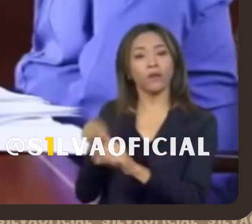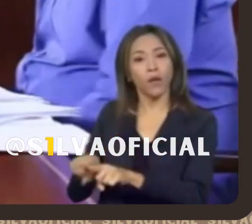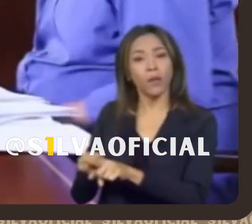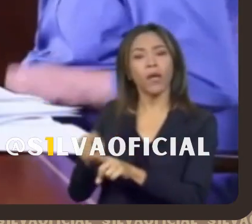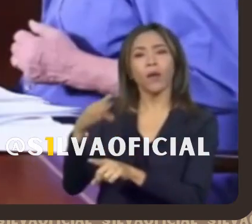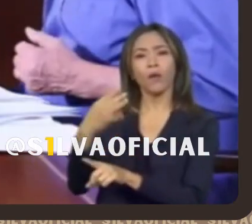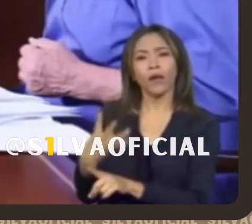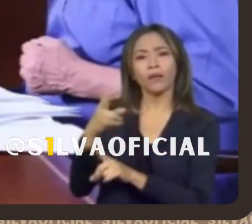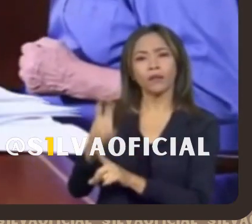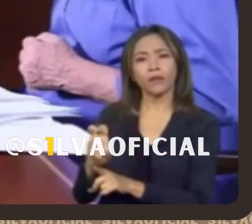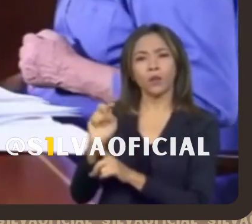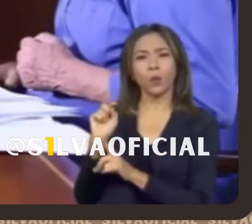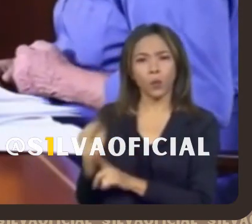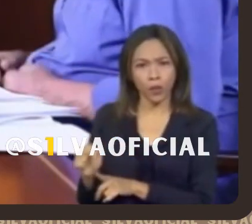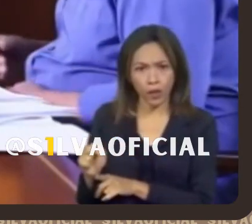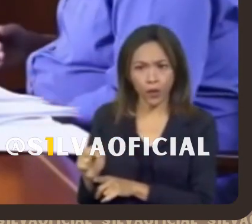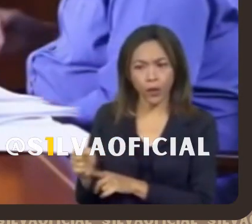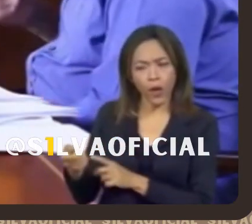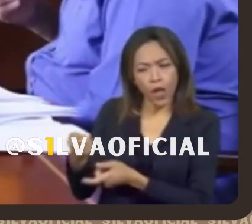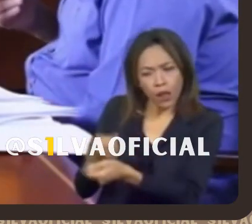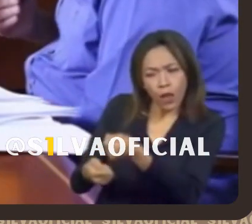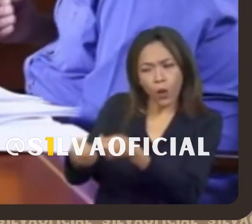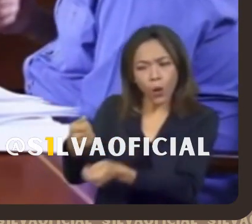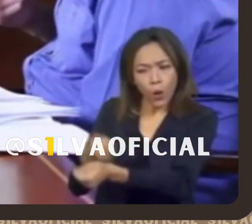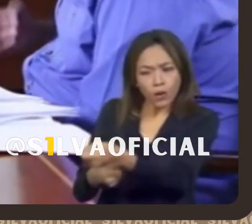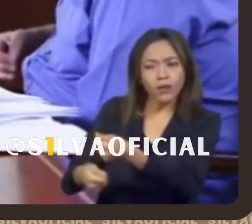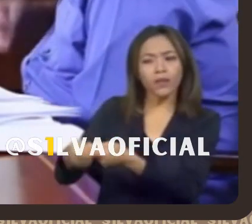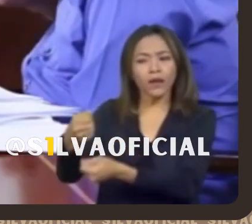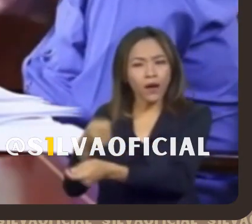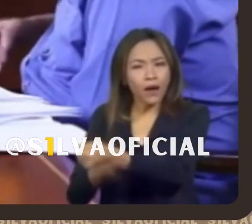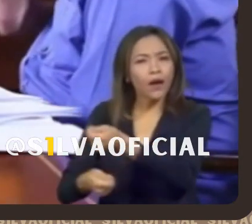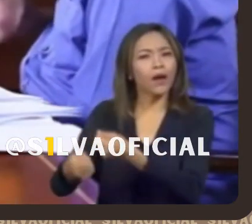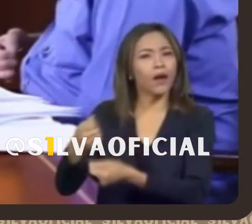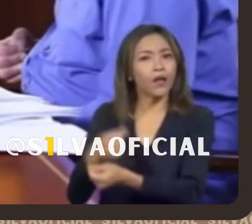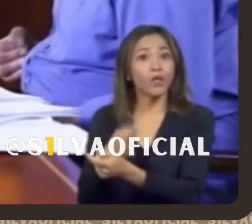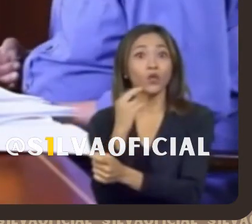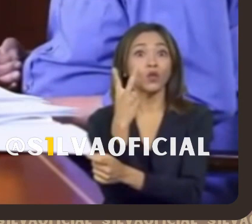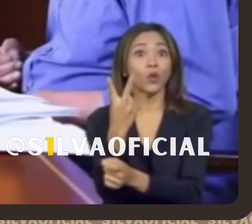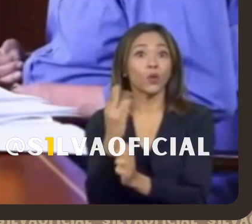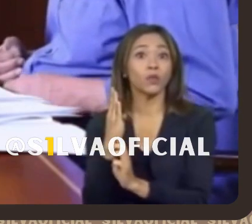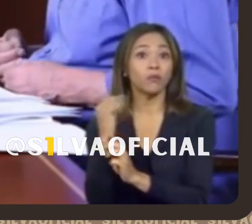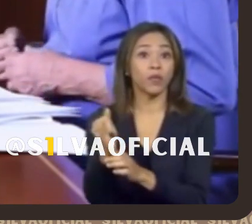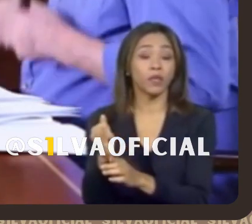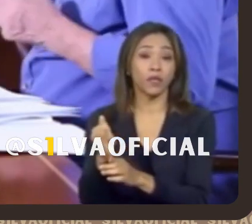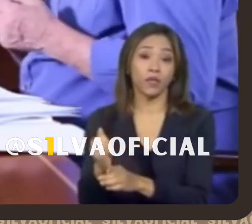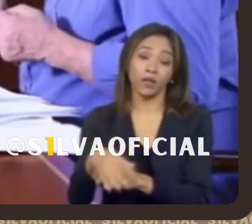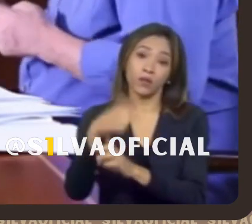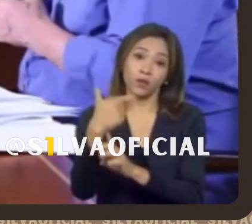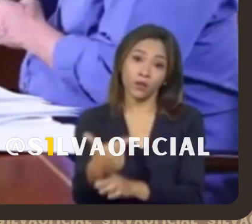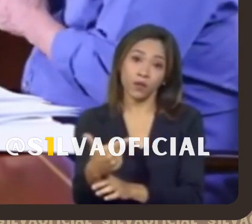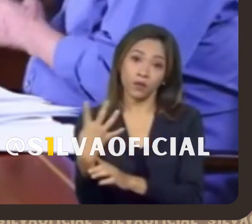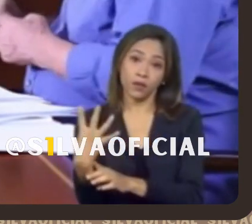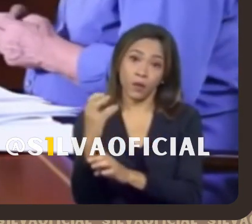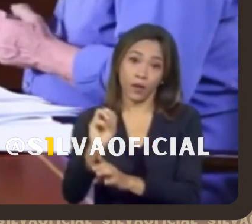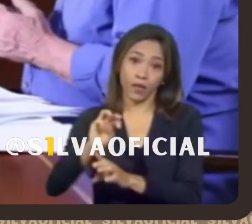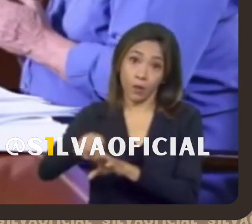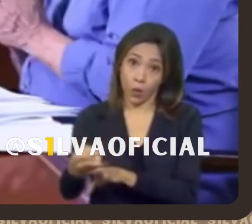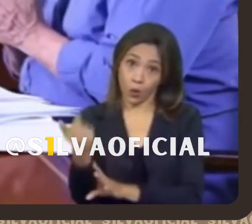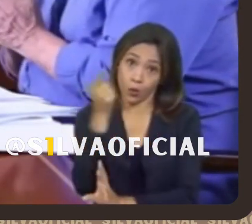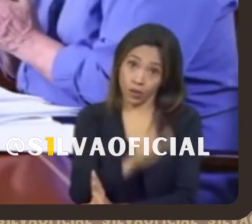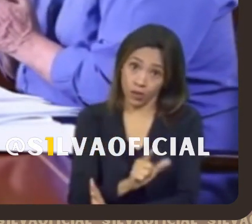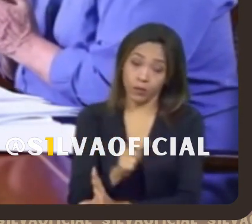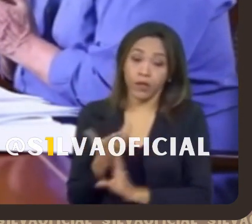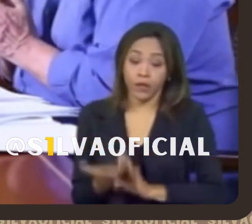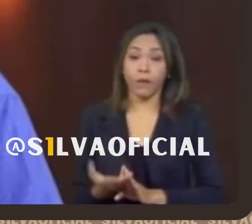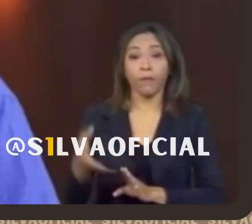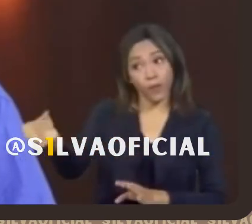45.19 acordos ou seja perfazendo 2.240 milhões então eu trouxe o Camilo aqui pro